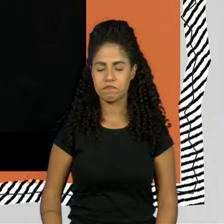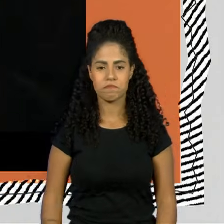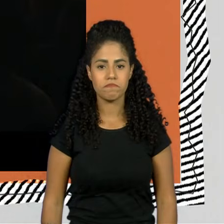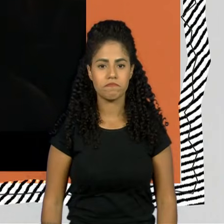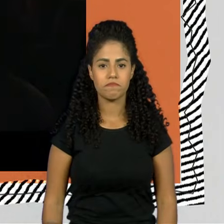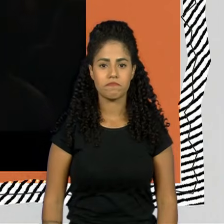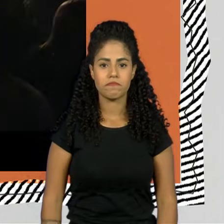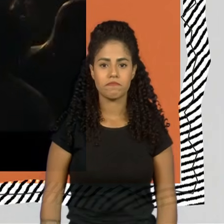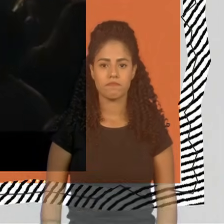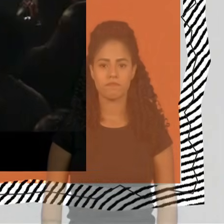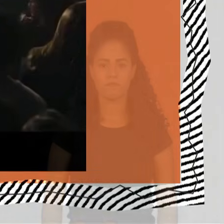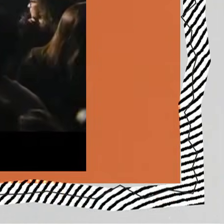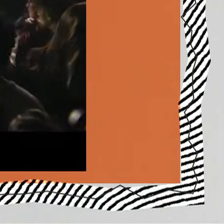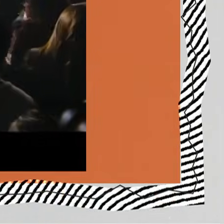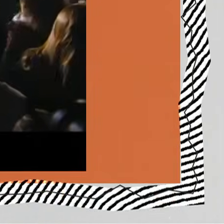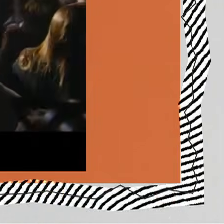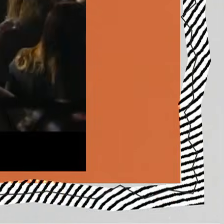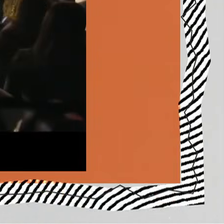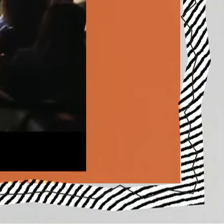Deixa o samba!